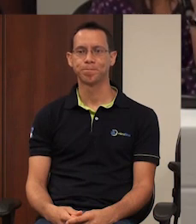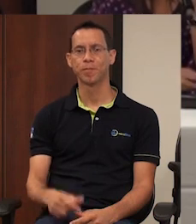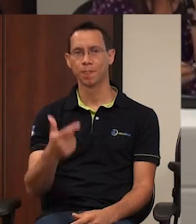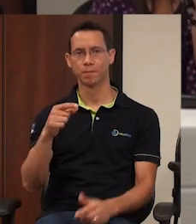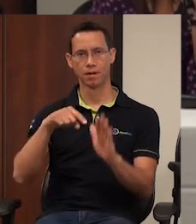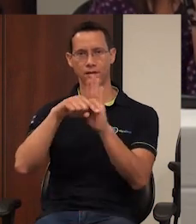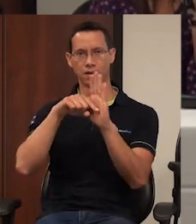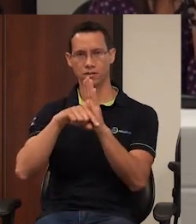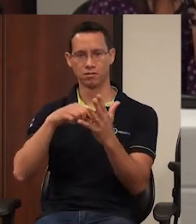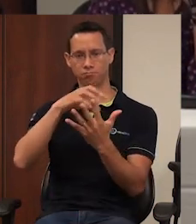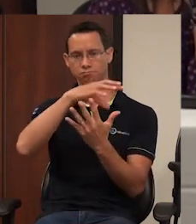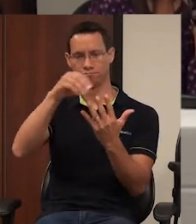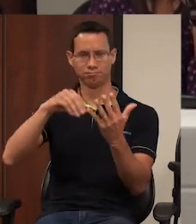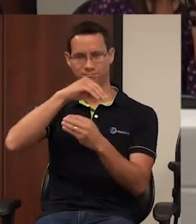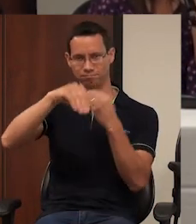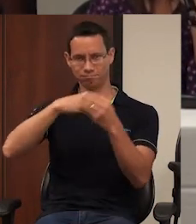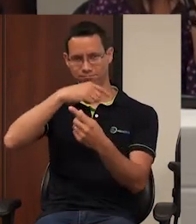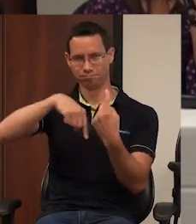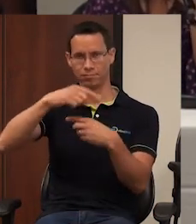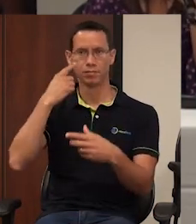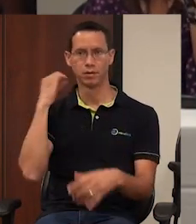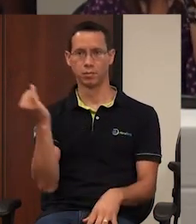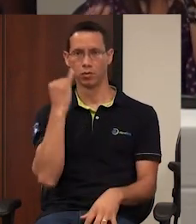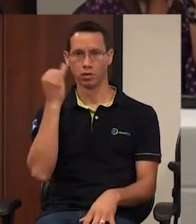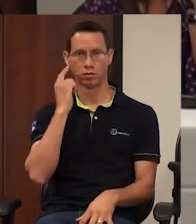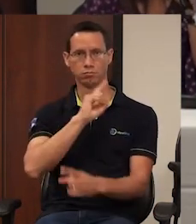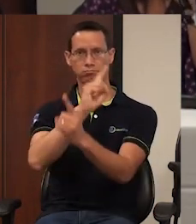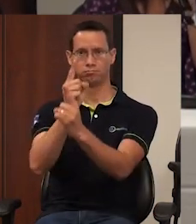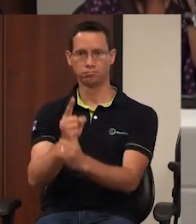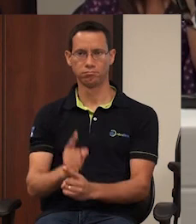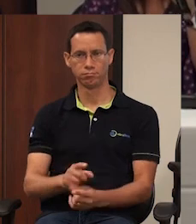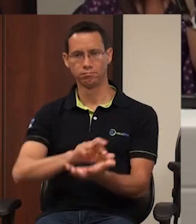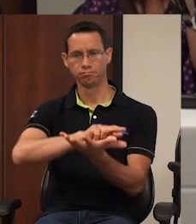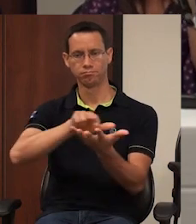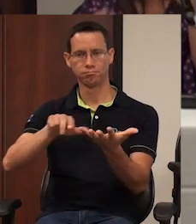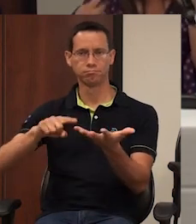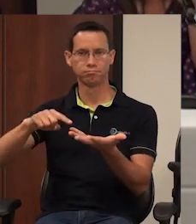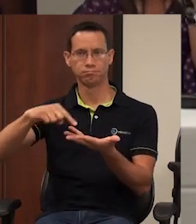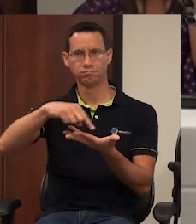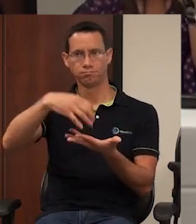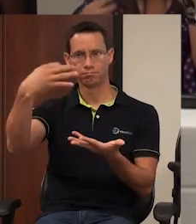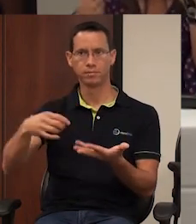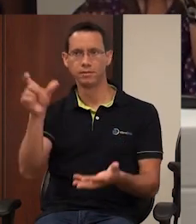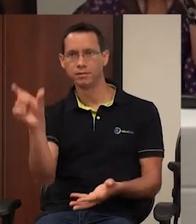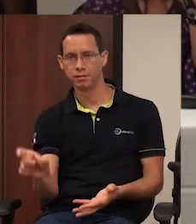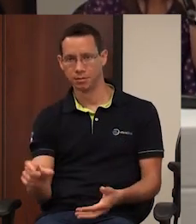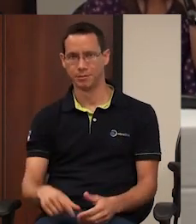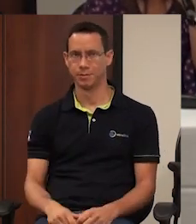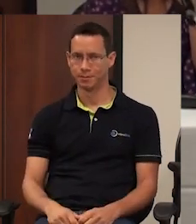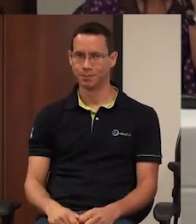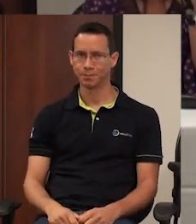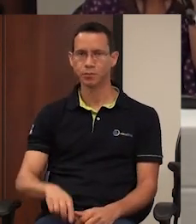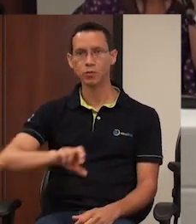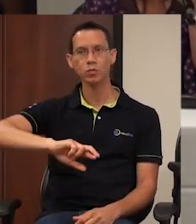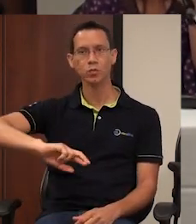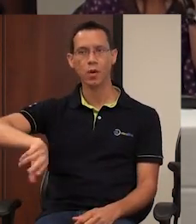avaliação multidisciplinar, ela é super importante para verificar todas essas condições, porque, como nós já vimos, não se trata